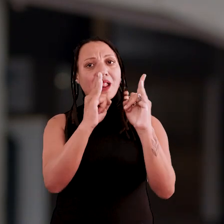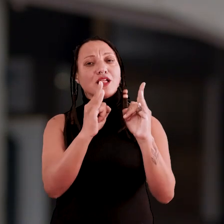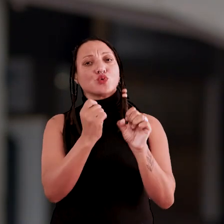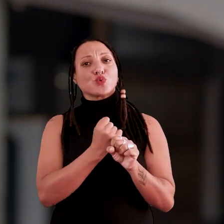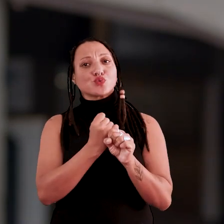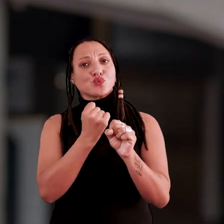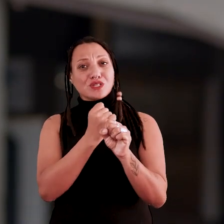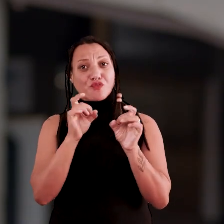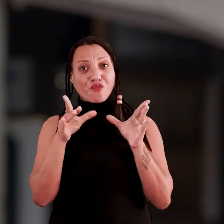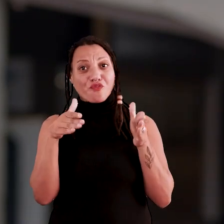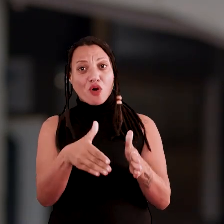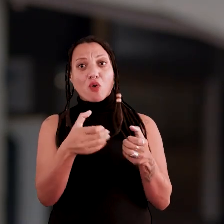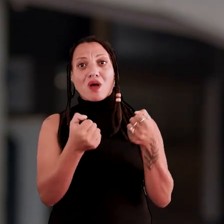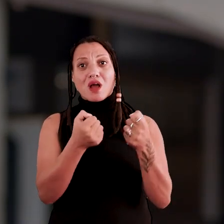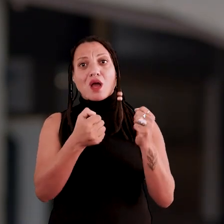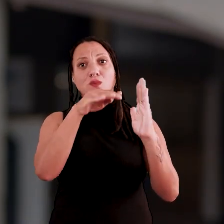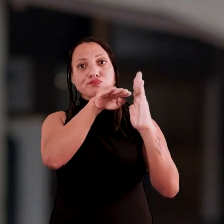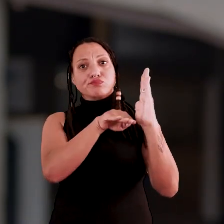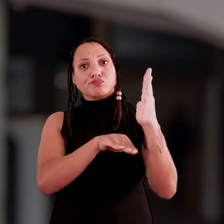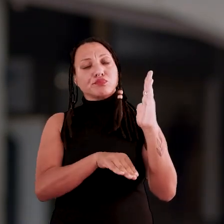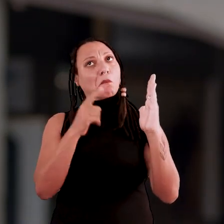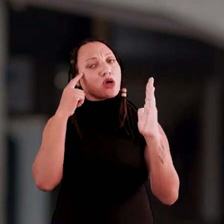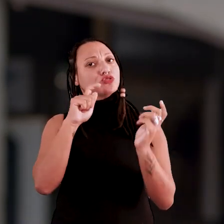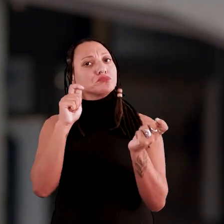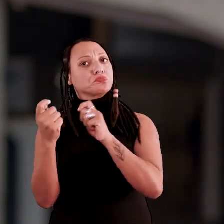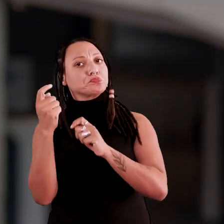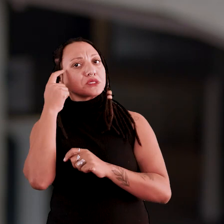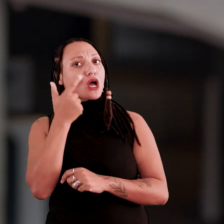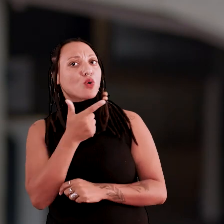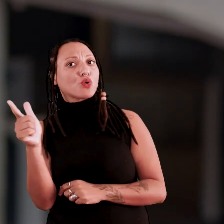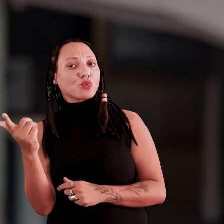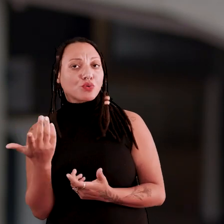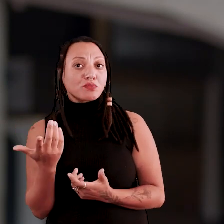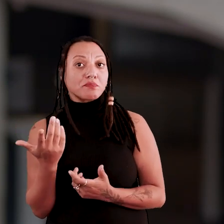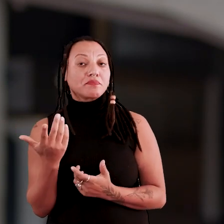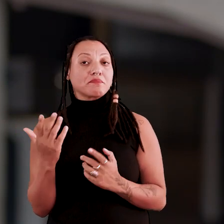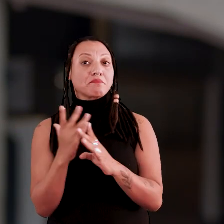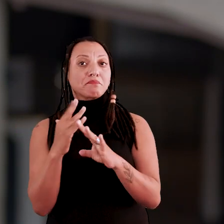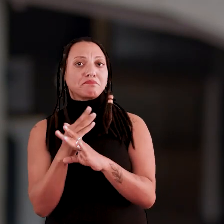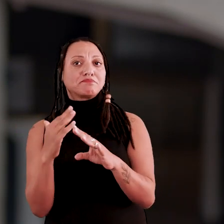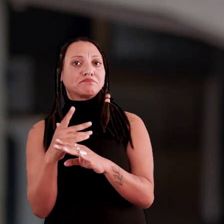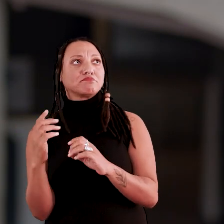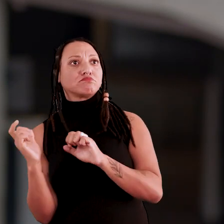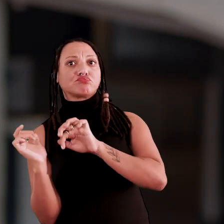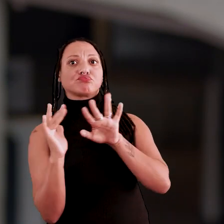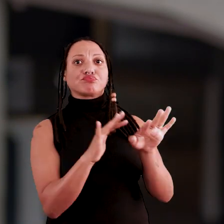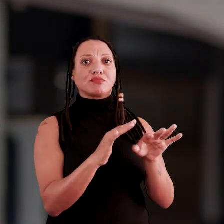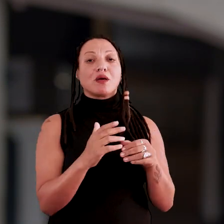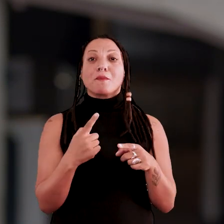sendo utilizadas, como a gente pode pensar em um novo cenário para elas. E especificamente no edifício garagem, a minha intenção era também olhar para aquele objeto